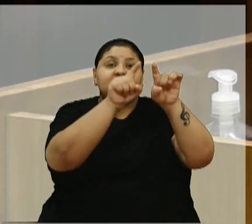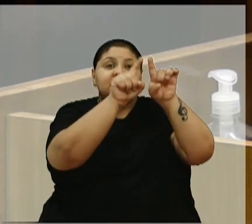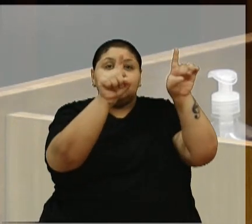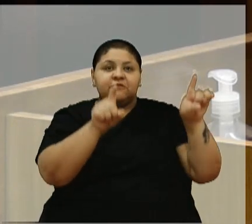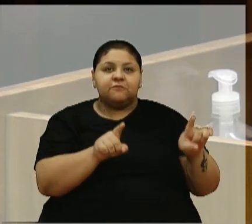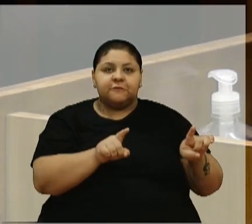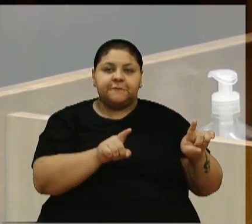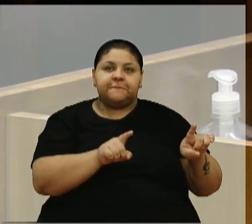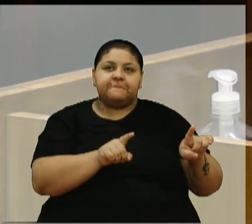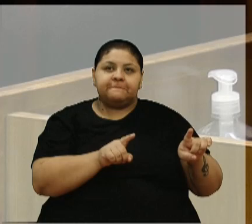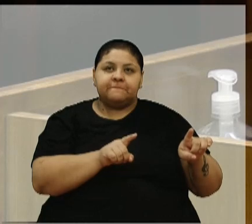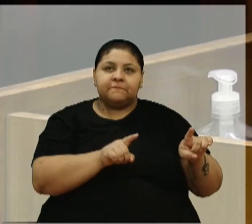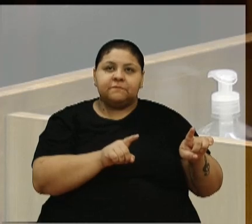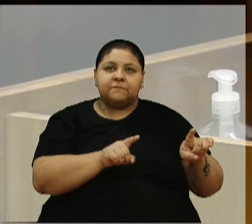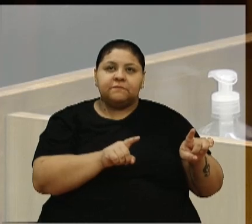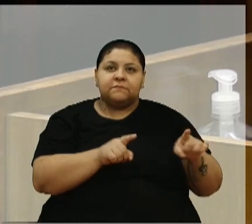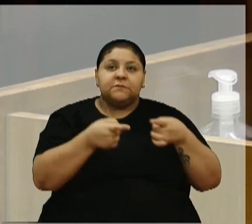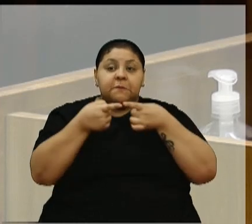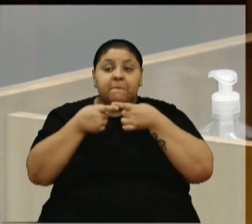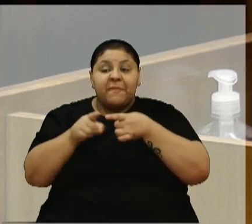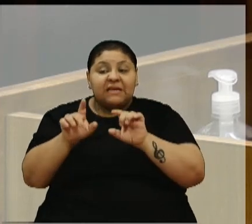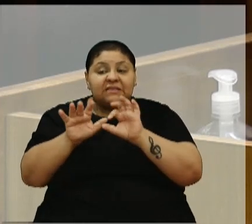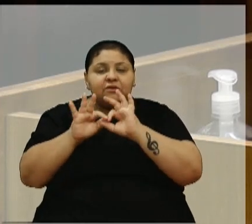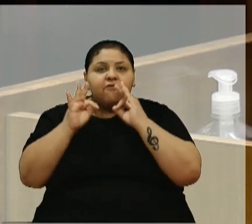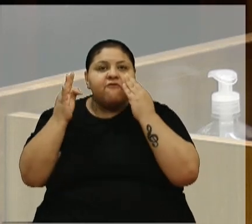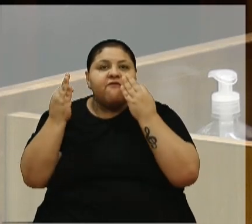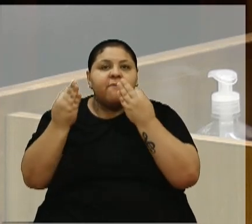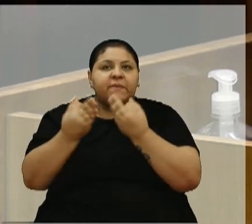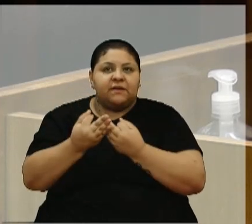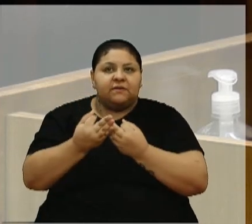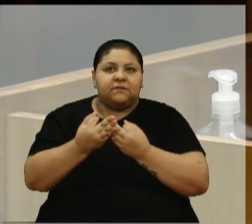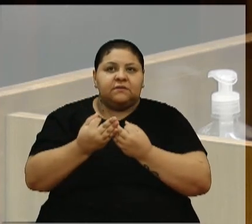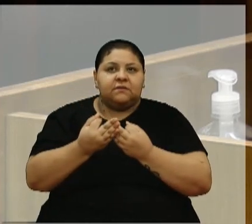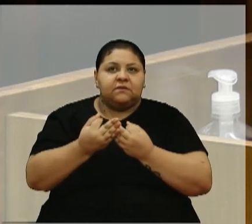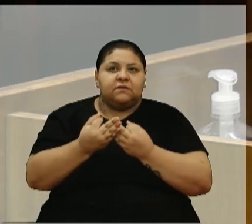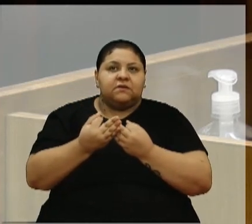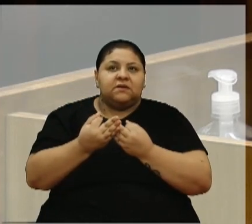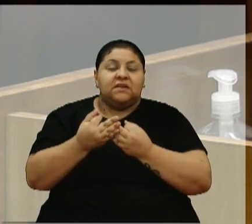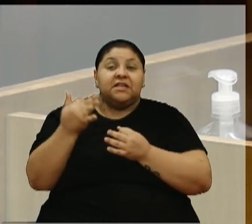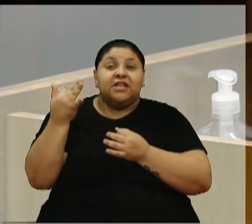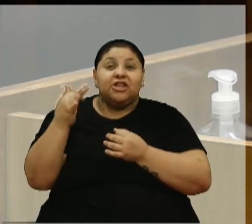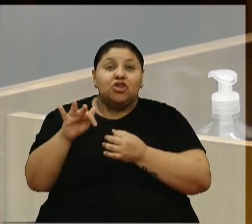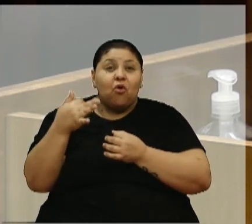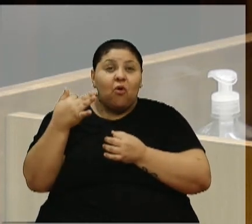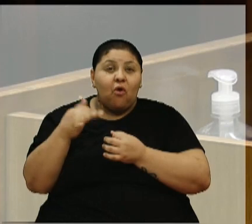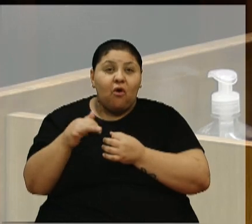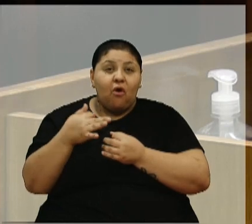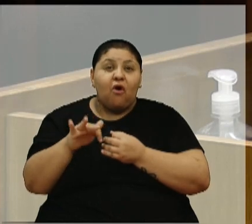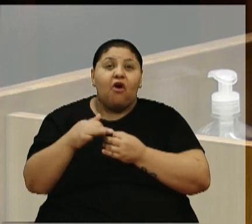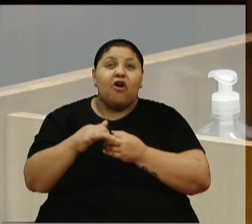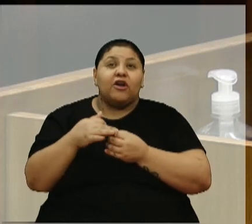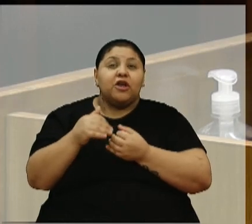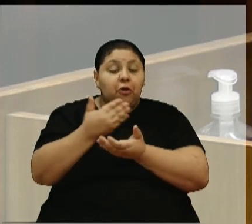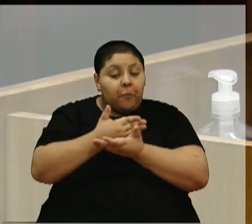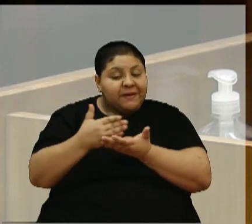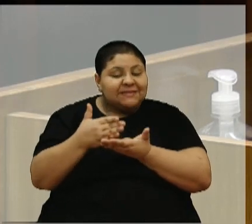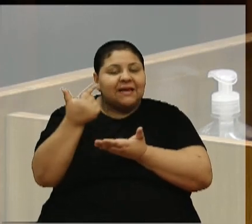questão. Mas são famílias que dói a gente ter que recomeçar de novo.